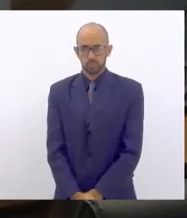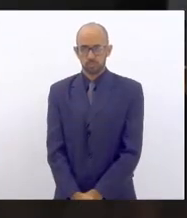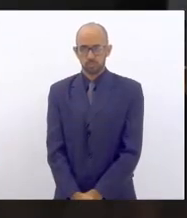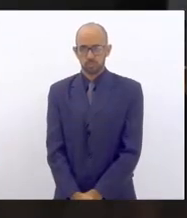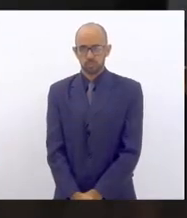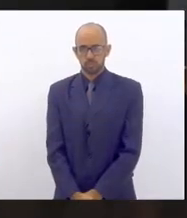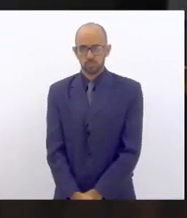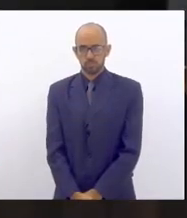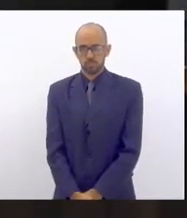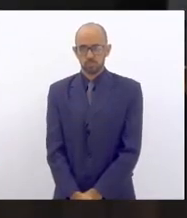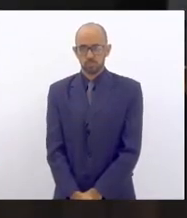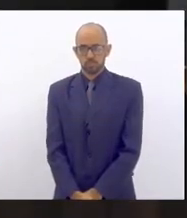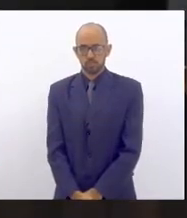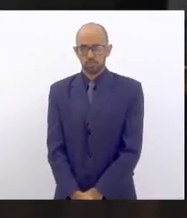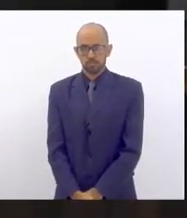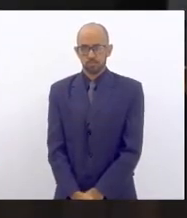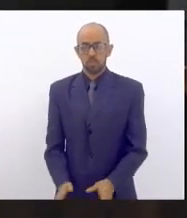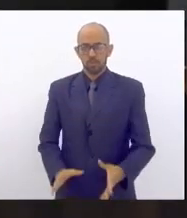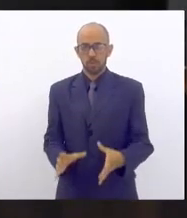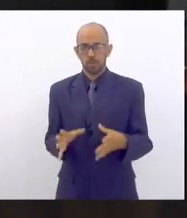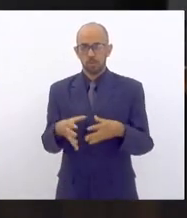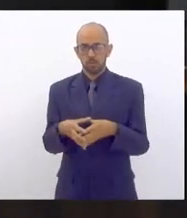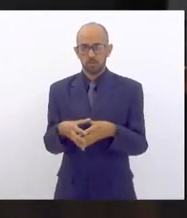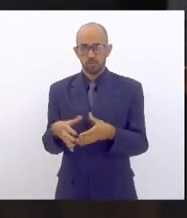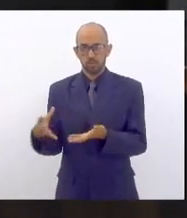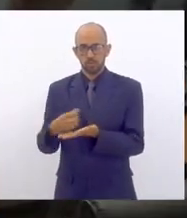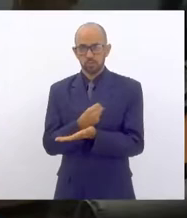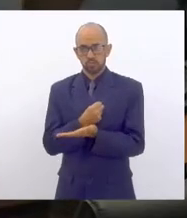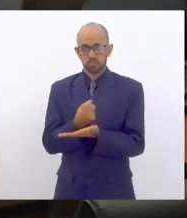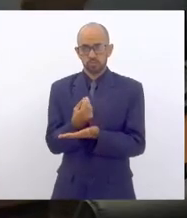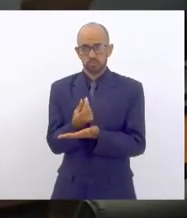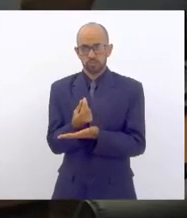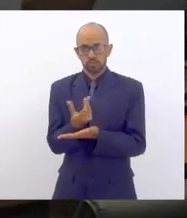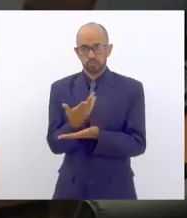Pela Comissão de Tributação, deputado Luiz Paulo.